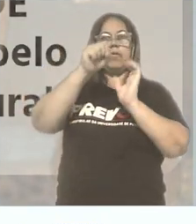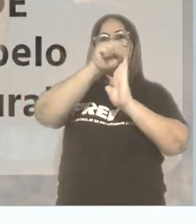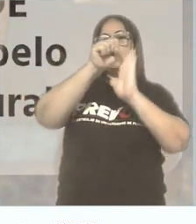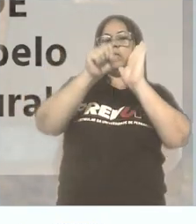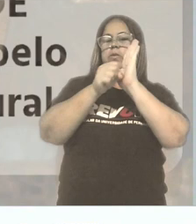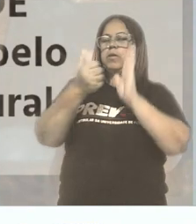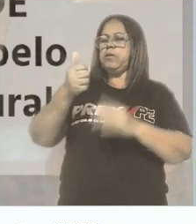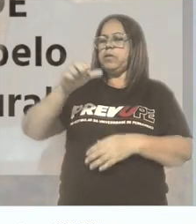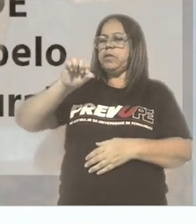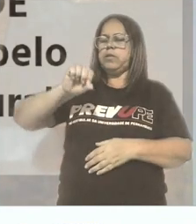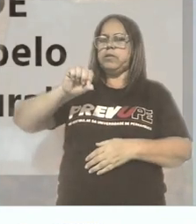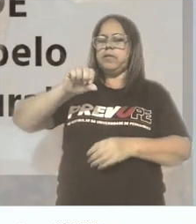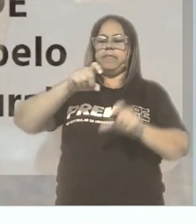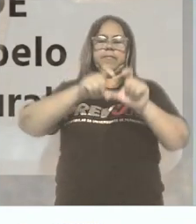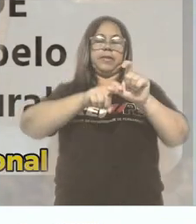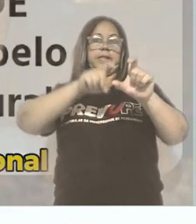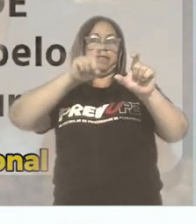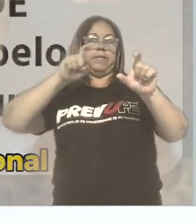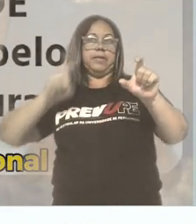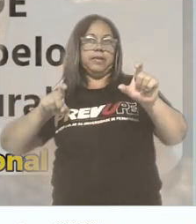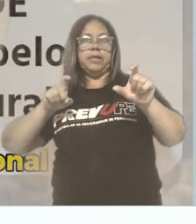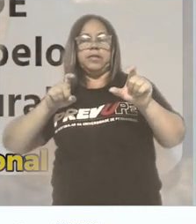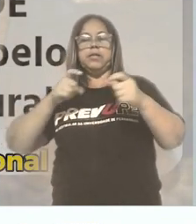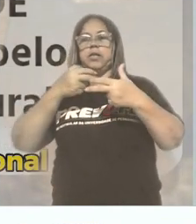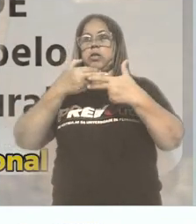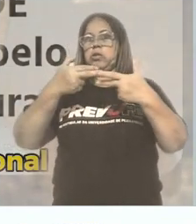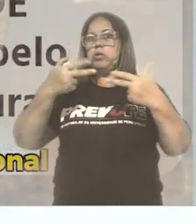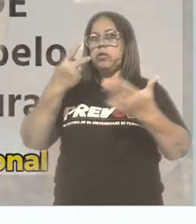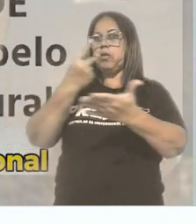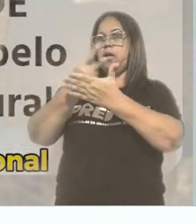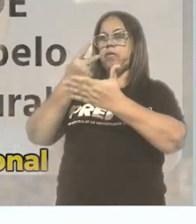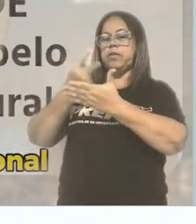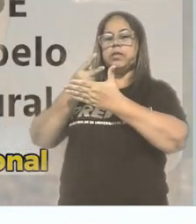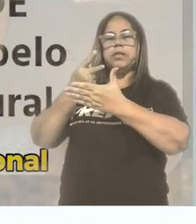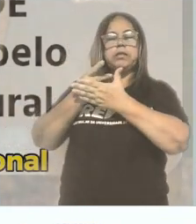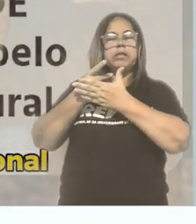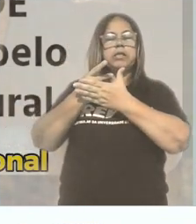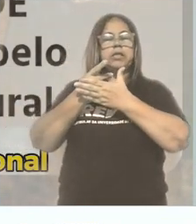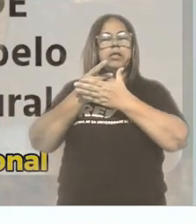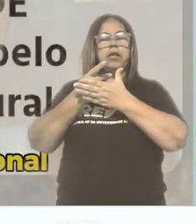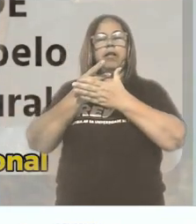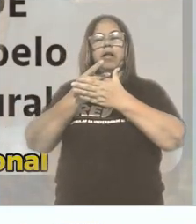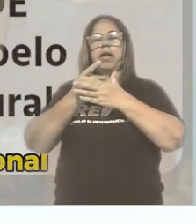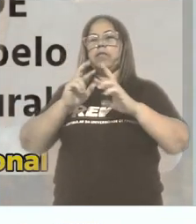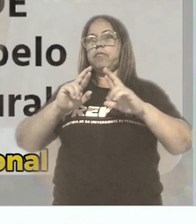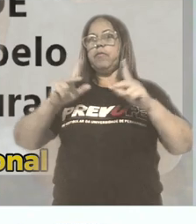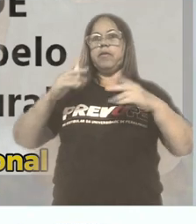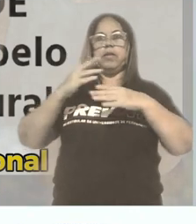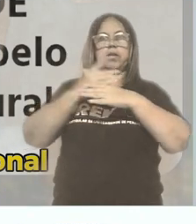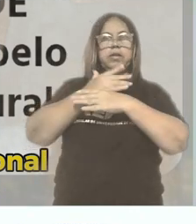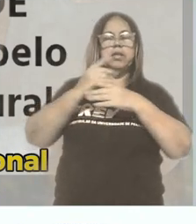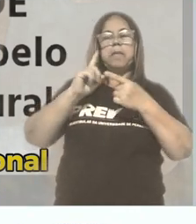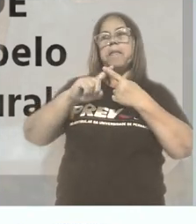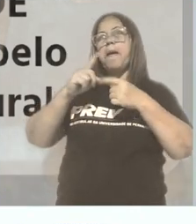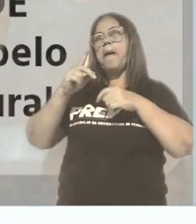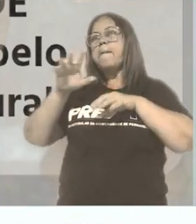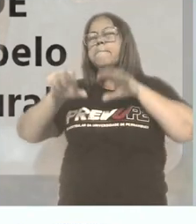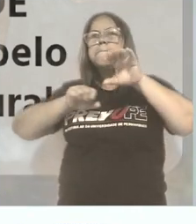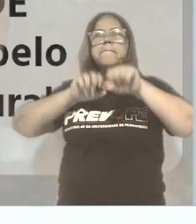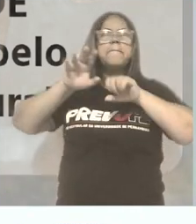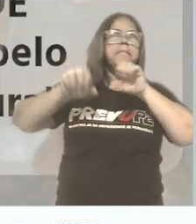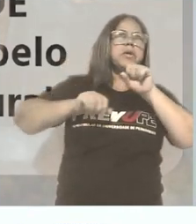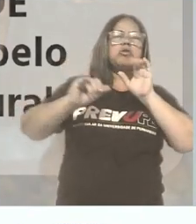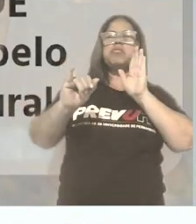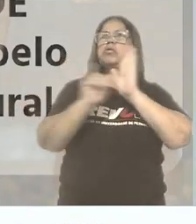recente as questões sociais o choque entre Urbano e a busca por uma identidade nacional eh